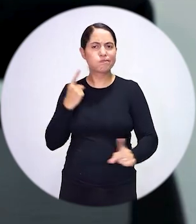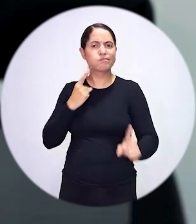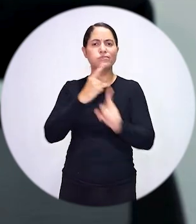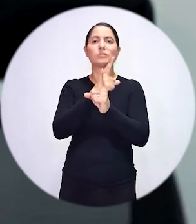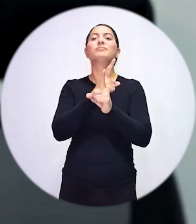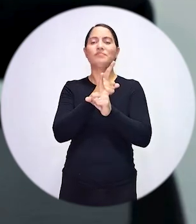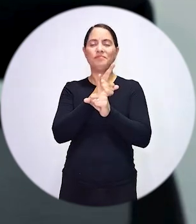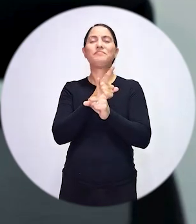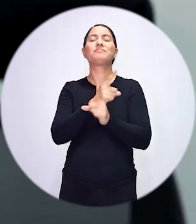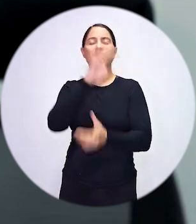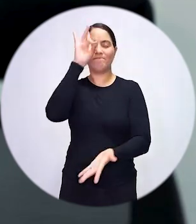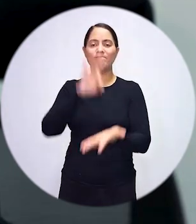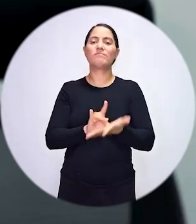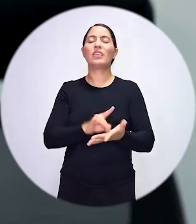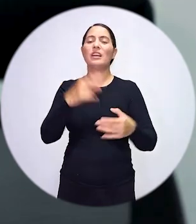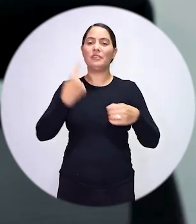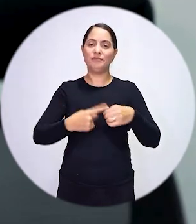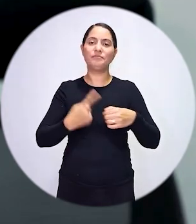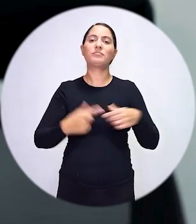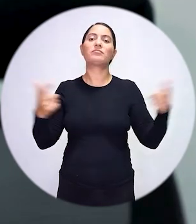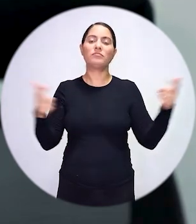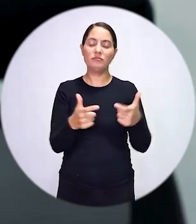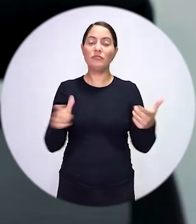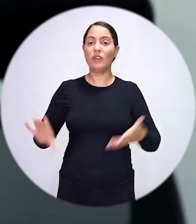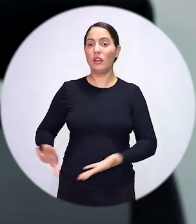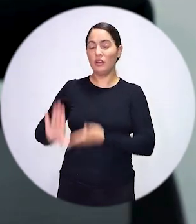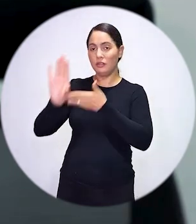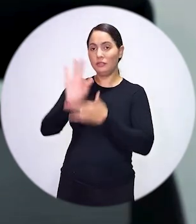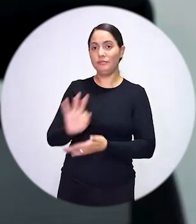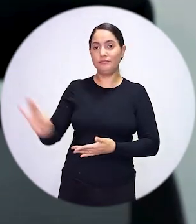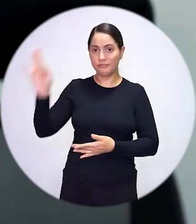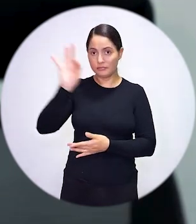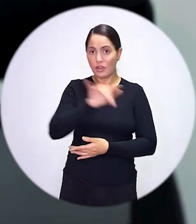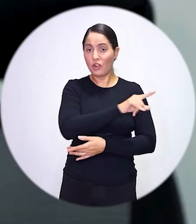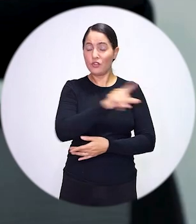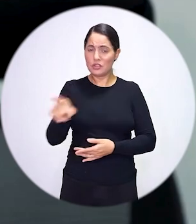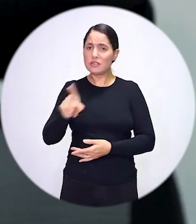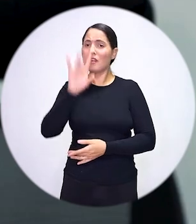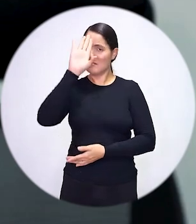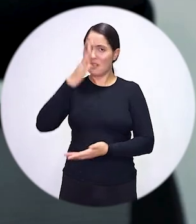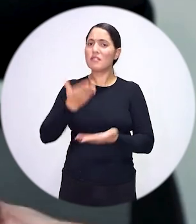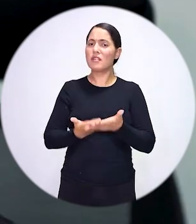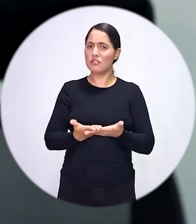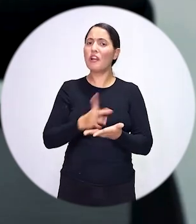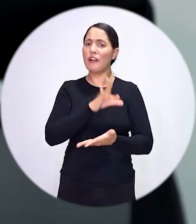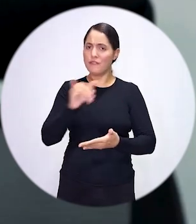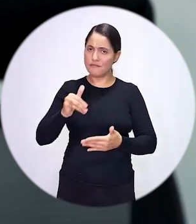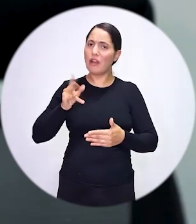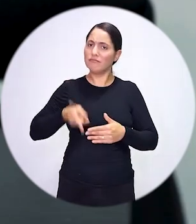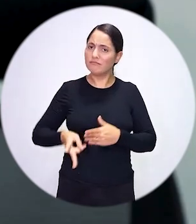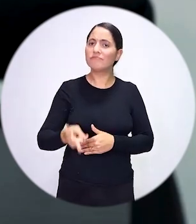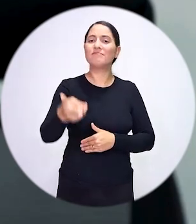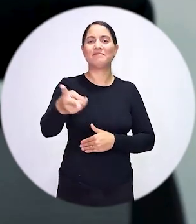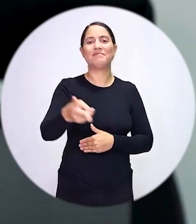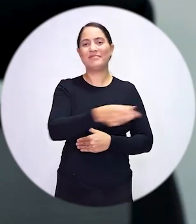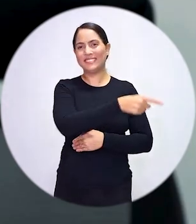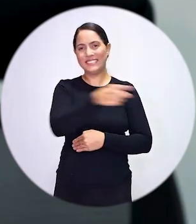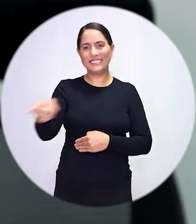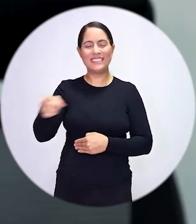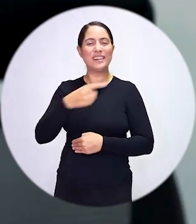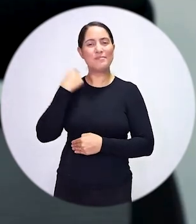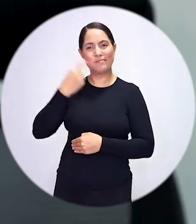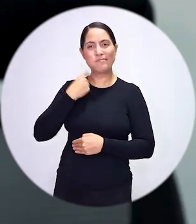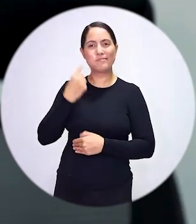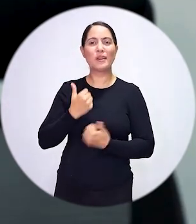ao encontro da advocacia, onde ela verdadeiramente está. Do Conselho Federal pode esperar que essa gestão continuará de portas abertas para atender